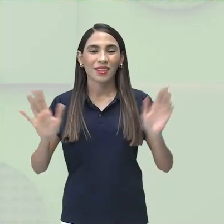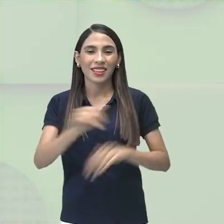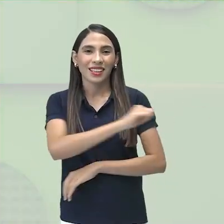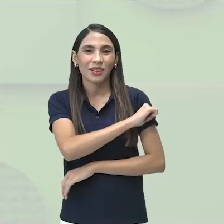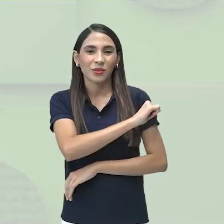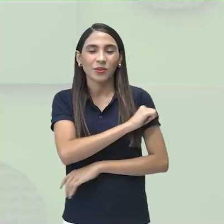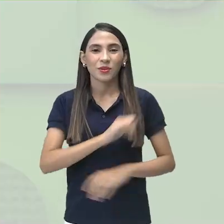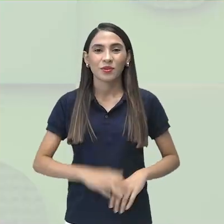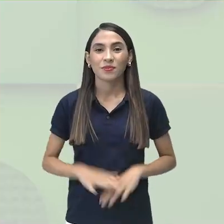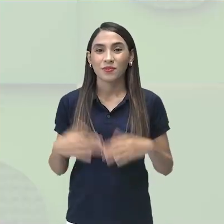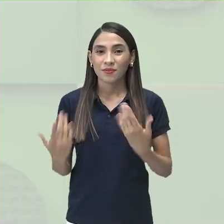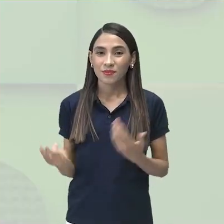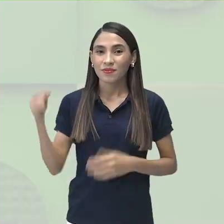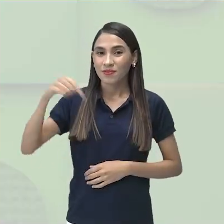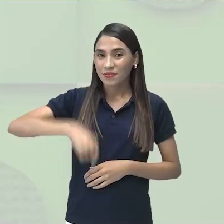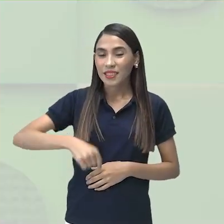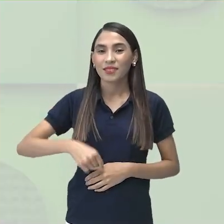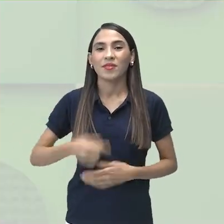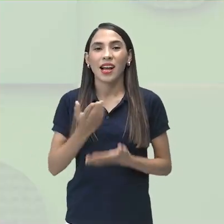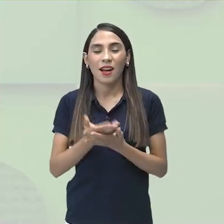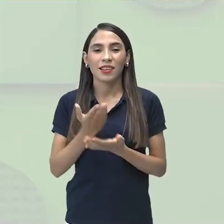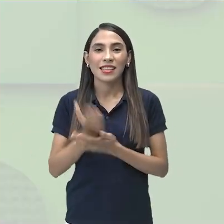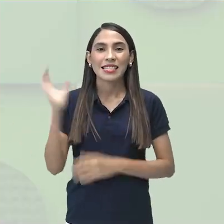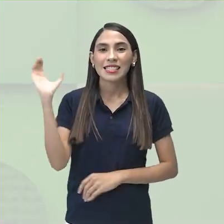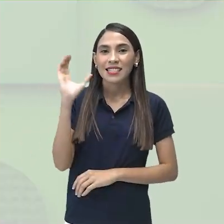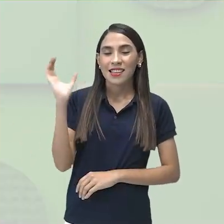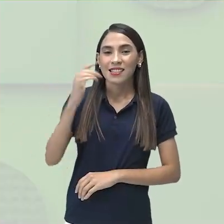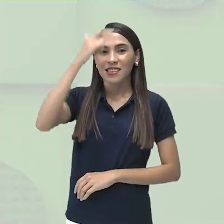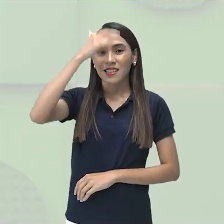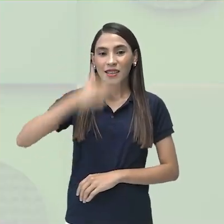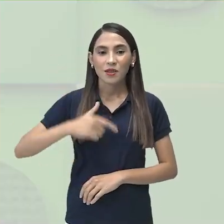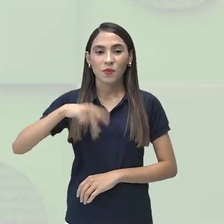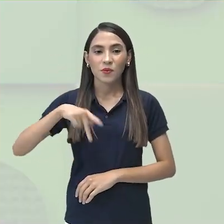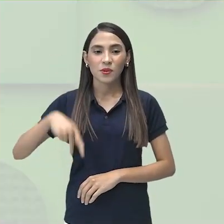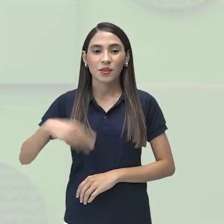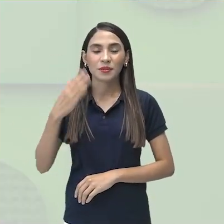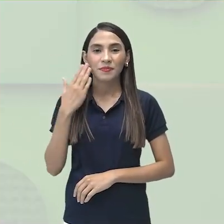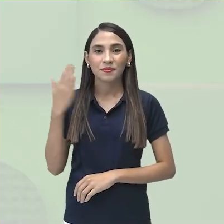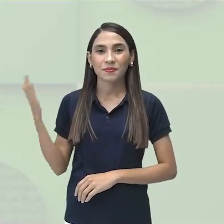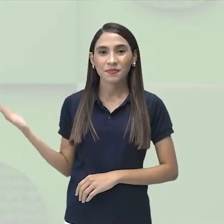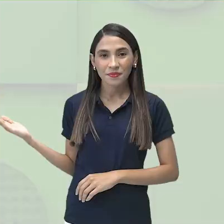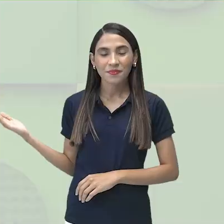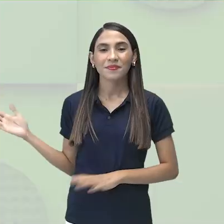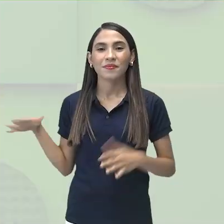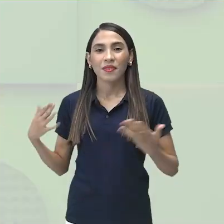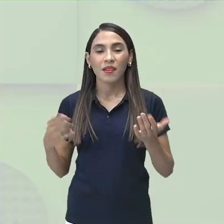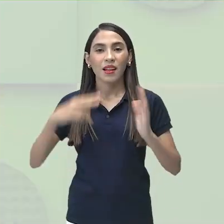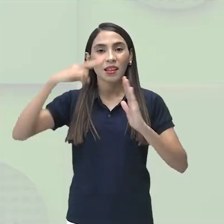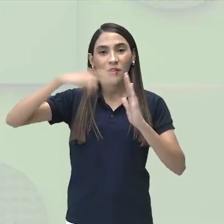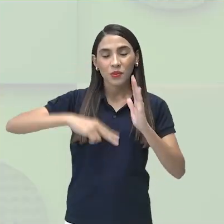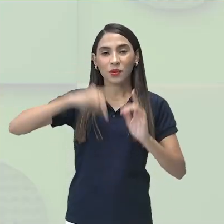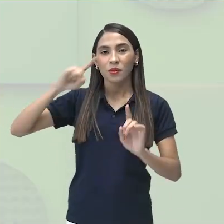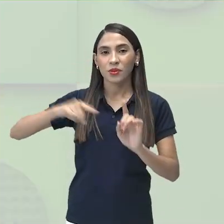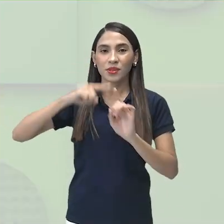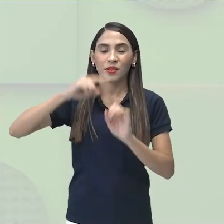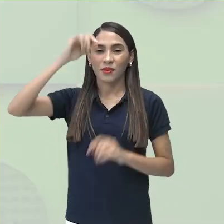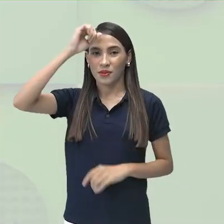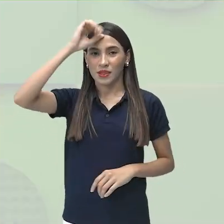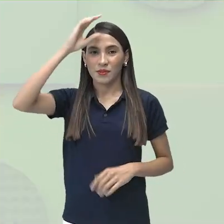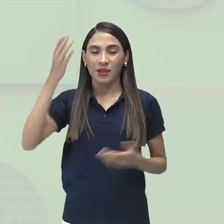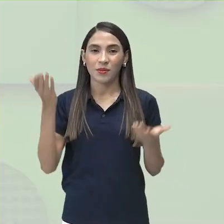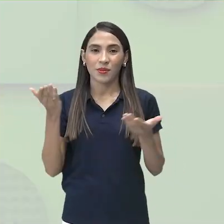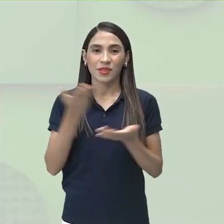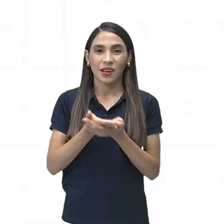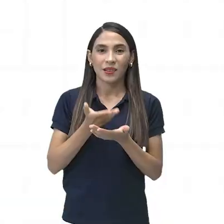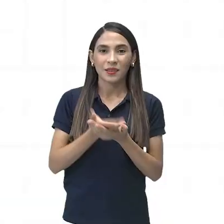Olá, estamos aqui para a nossa aula de ciências. Eu sou a professora Érica Guimarães e vamos à leitura do objeto de conhecimento